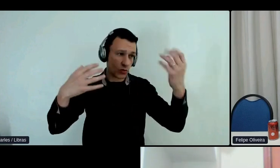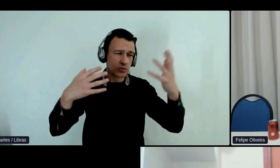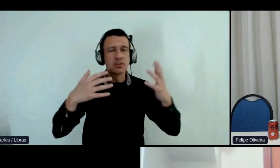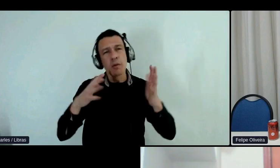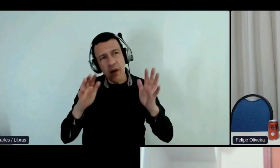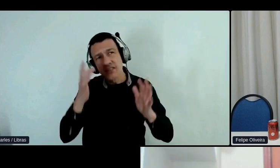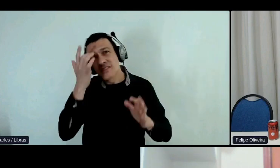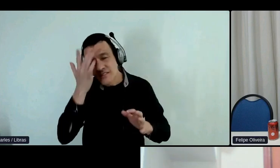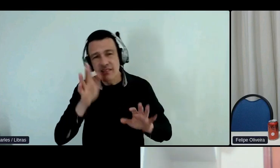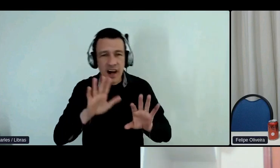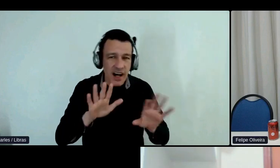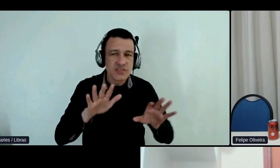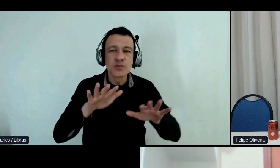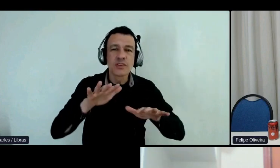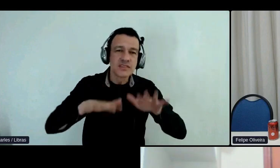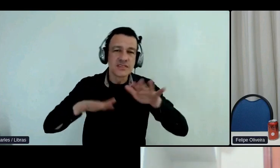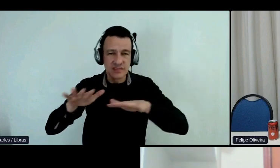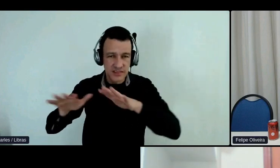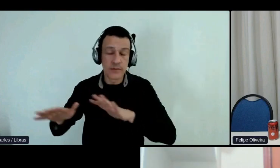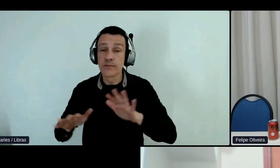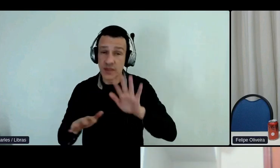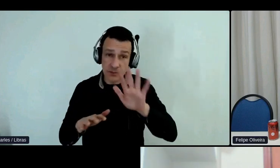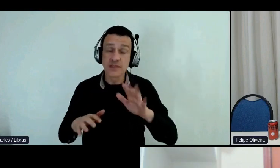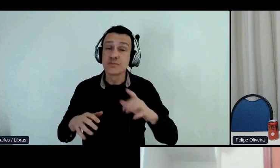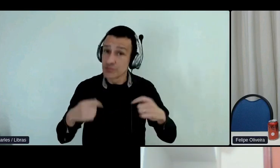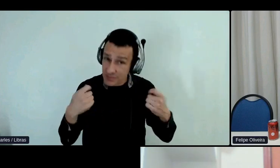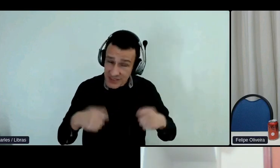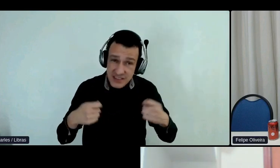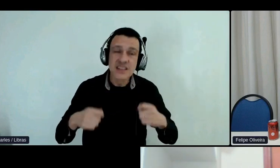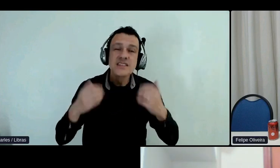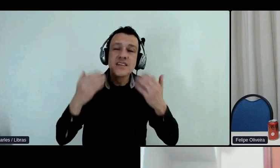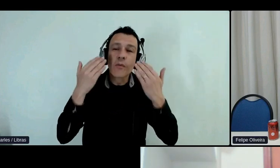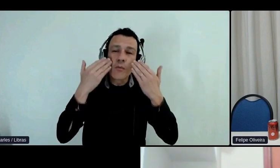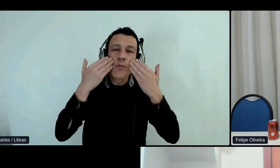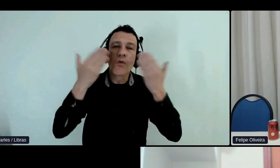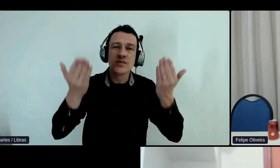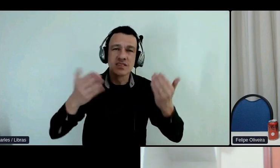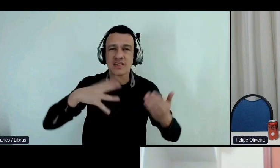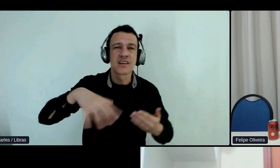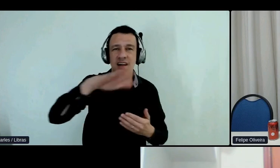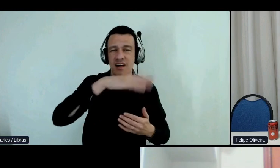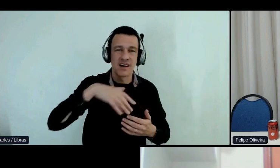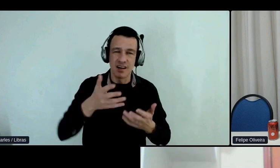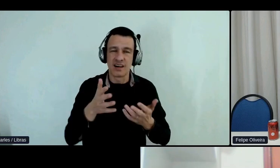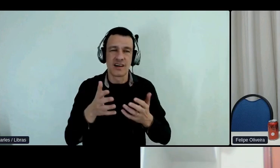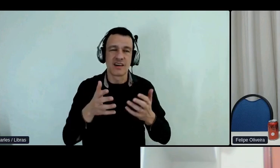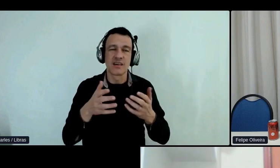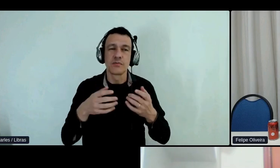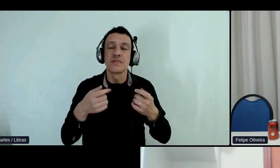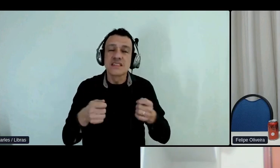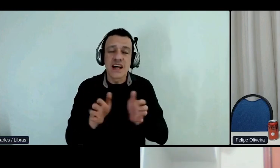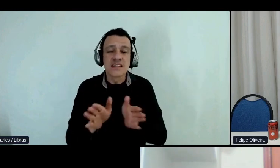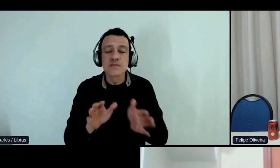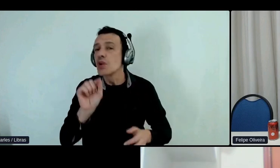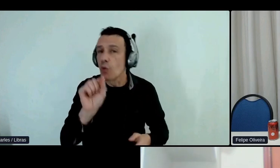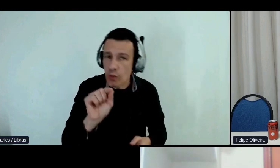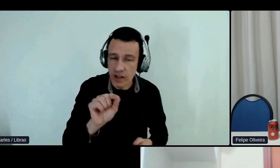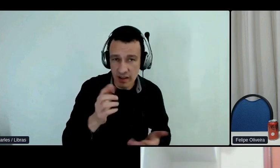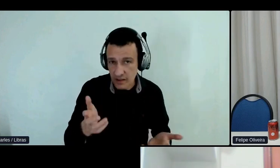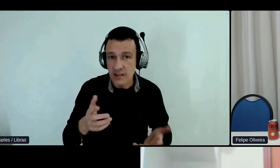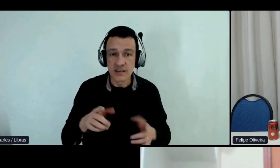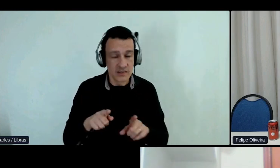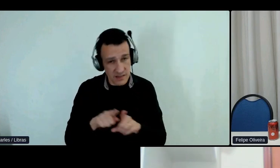exemplo, hoje, se você quiser um com qualidade, ele é caríssimo. Né? Se você quiser alguns outros equipamentos sobre isso, são caríssimos. Tudo bem, a parte de